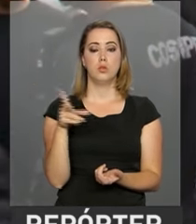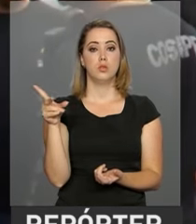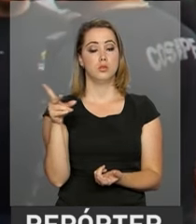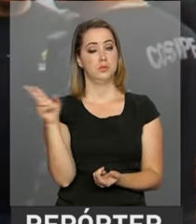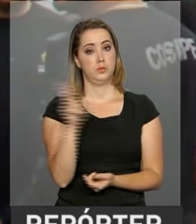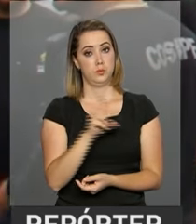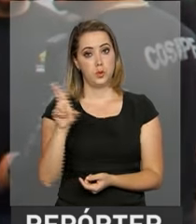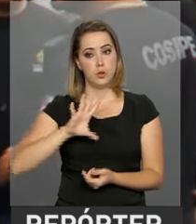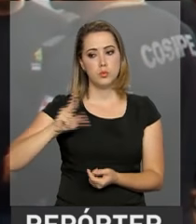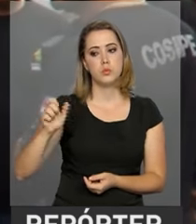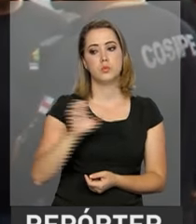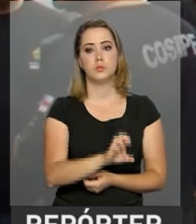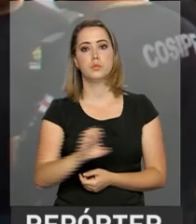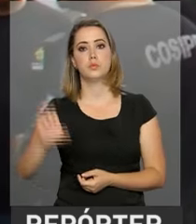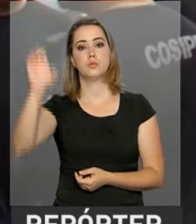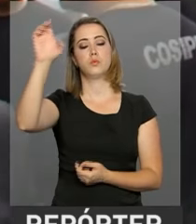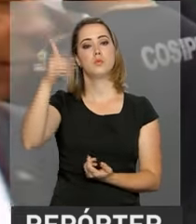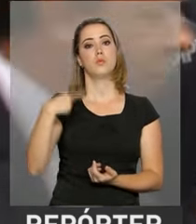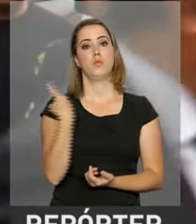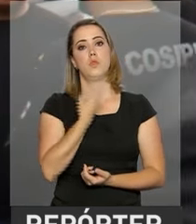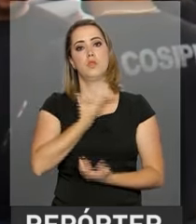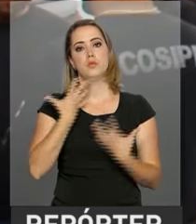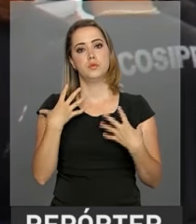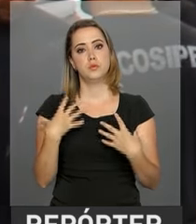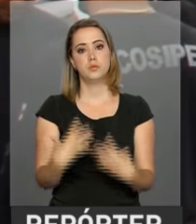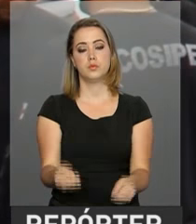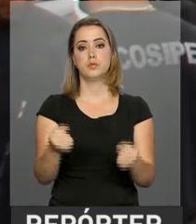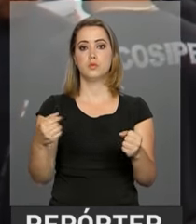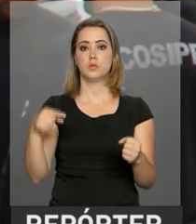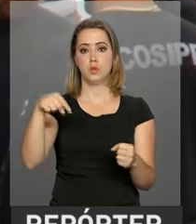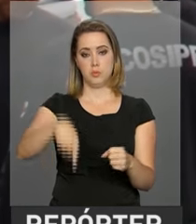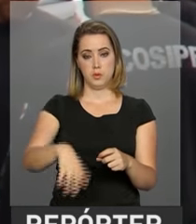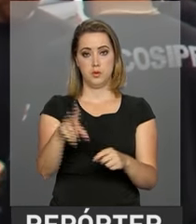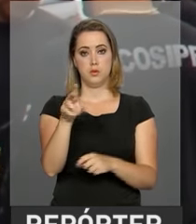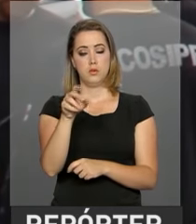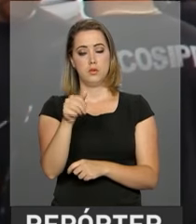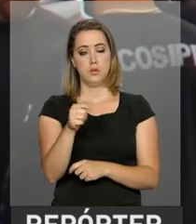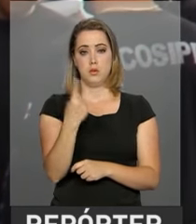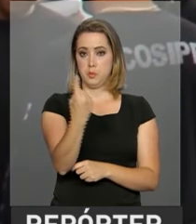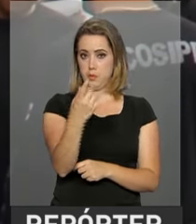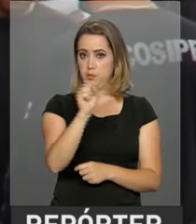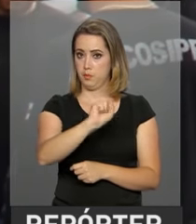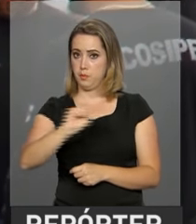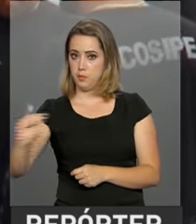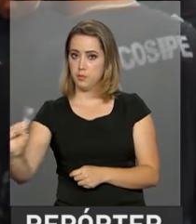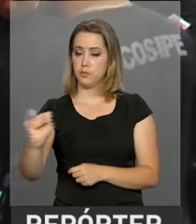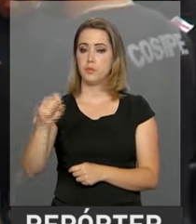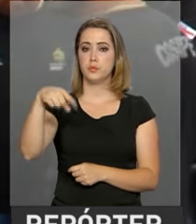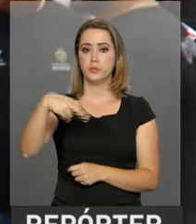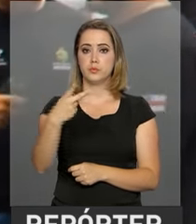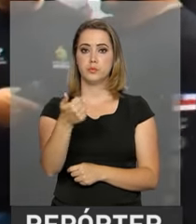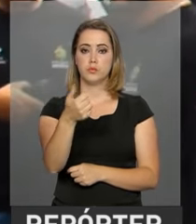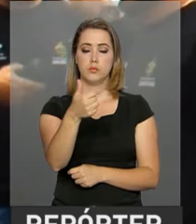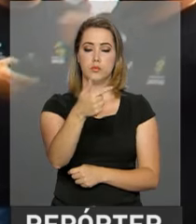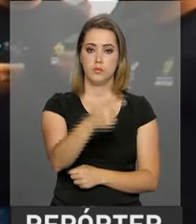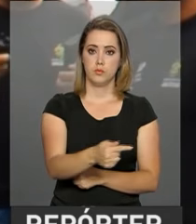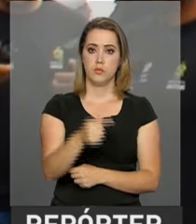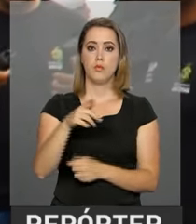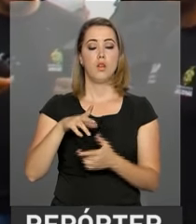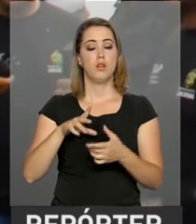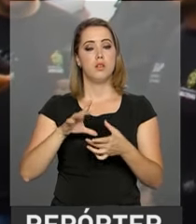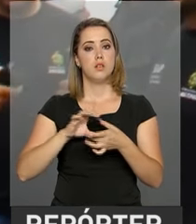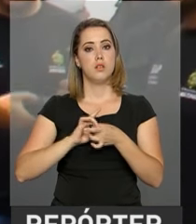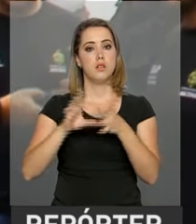R$1,2 bilhão a todos os estados e vamos até o final desse semestre, desse primeiro semestre de 2017,